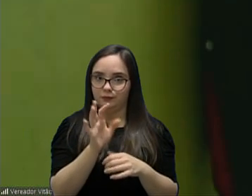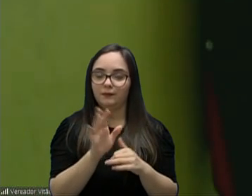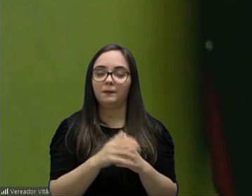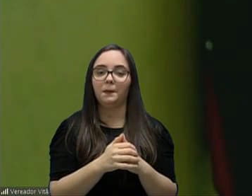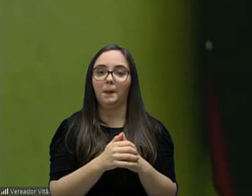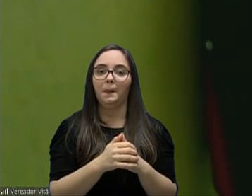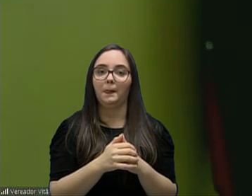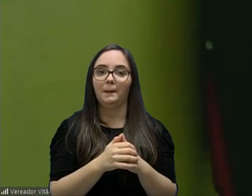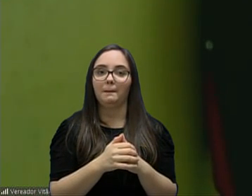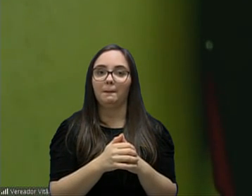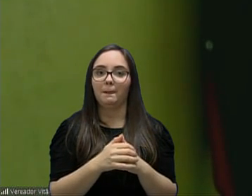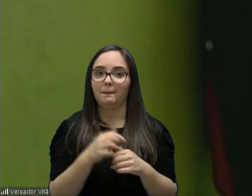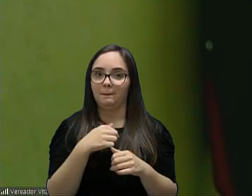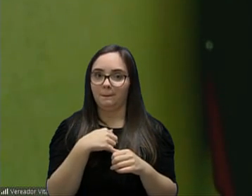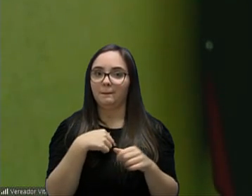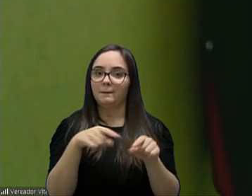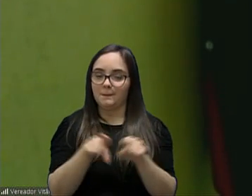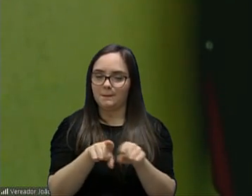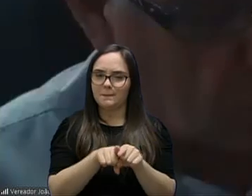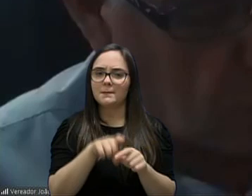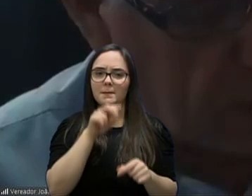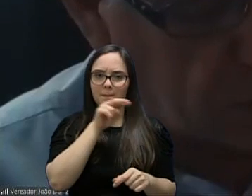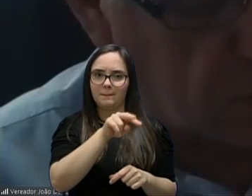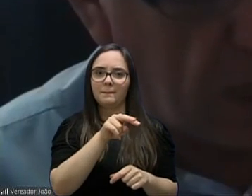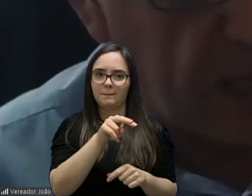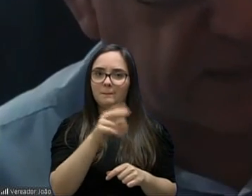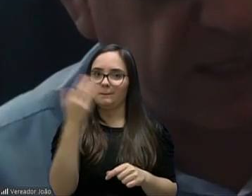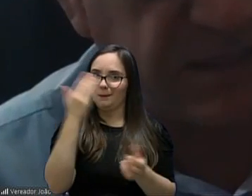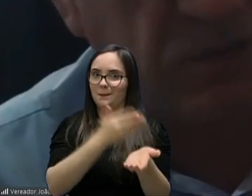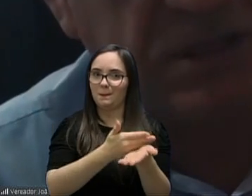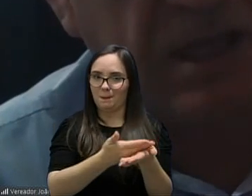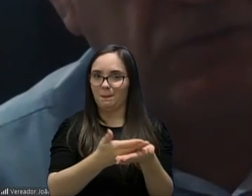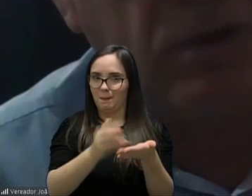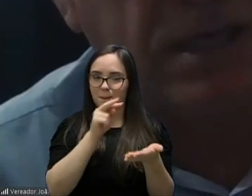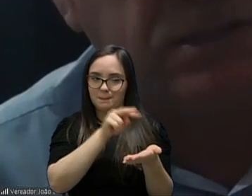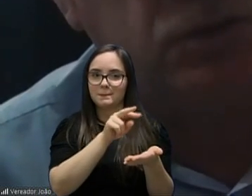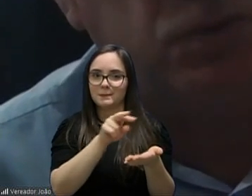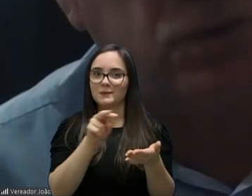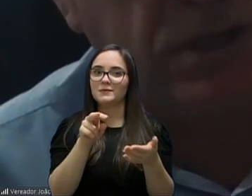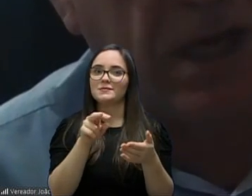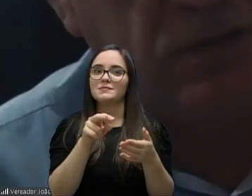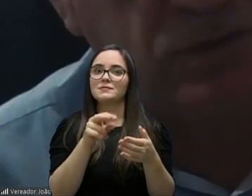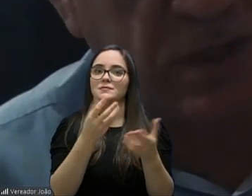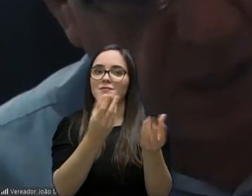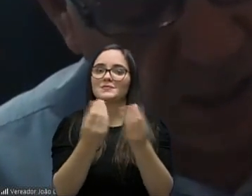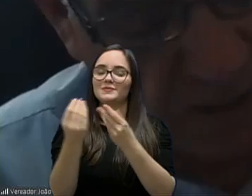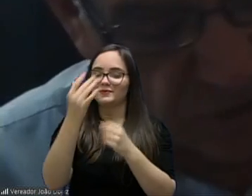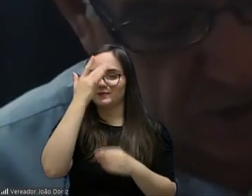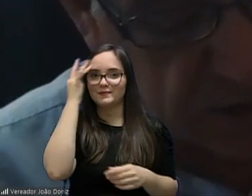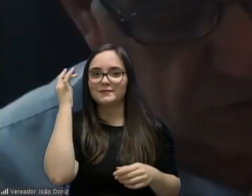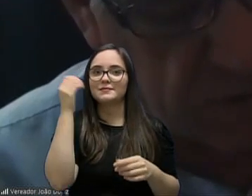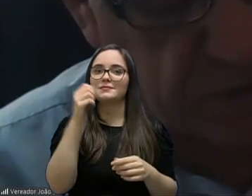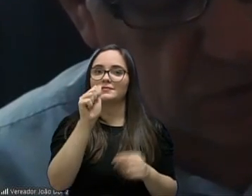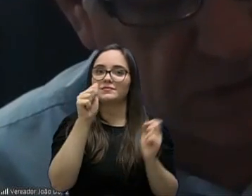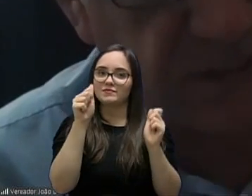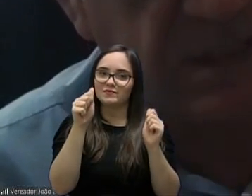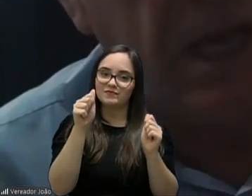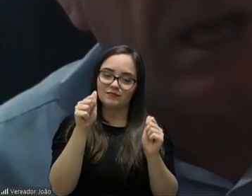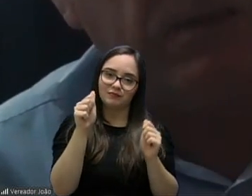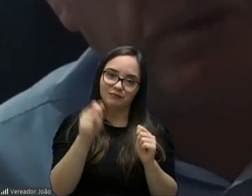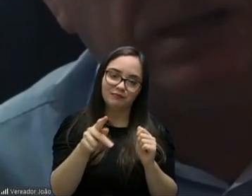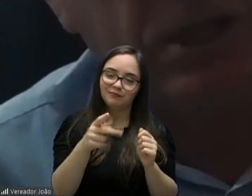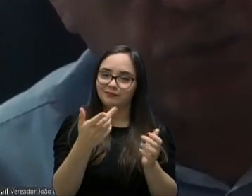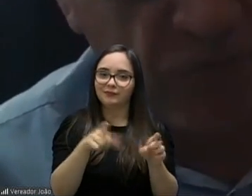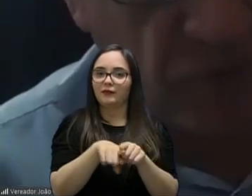Sim. Eu também vim acompanhando já há algum tempo no começo essa questão que teve com relação aos funcionários aposentados e